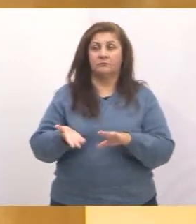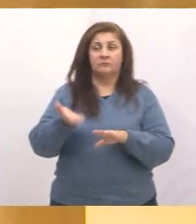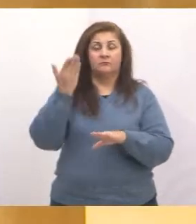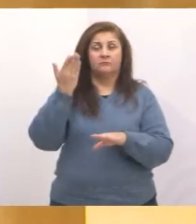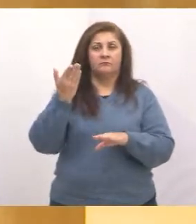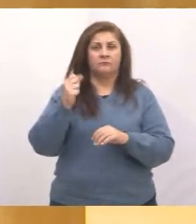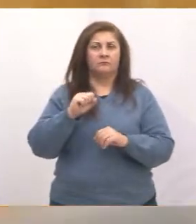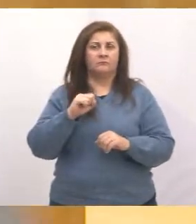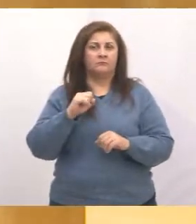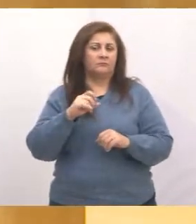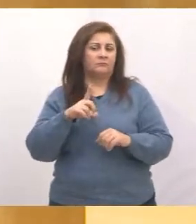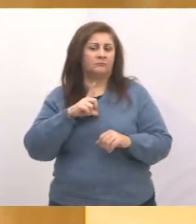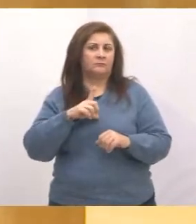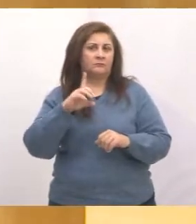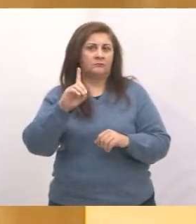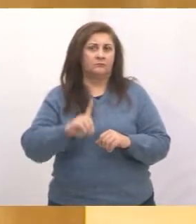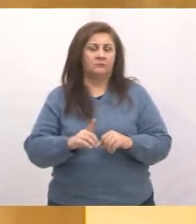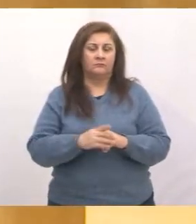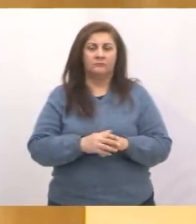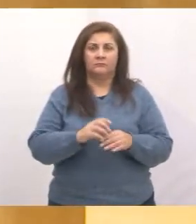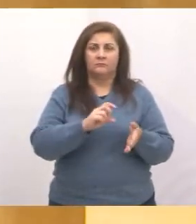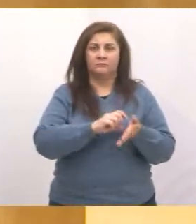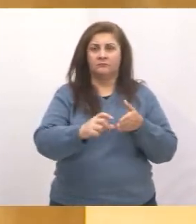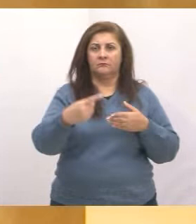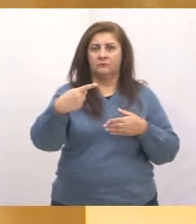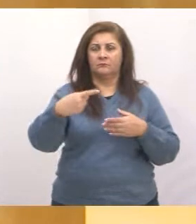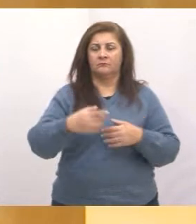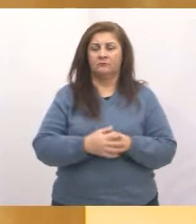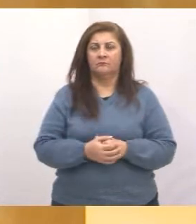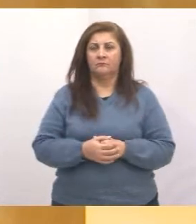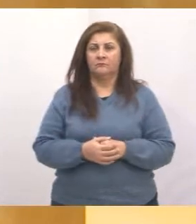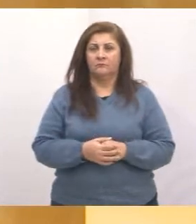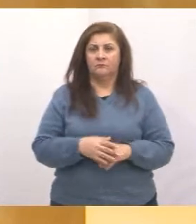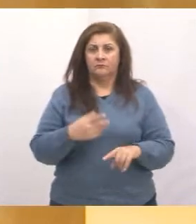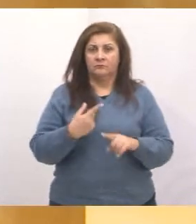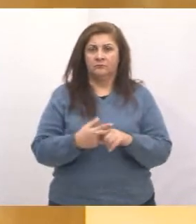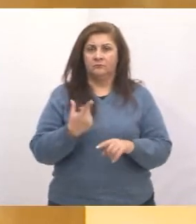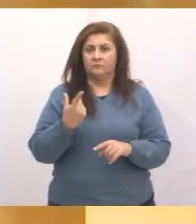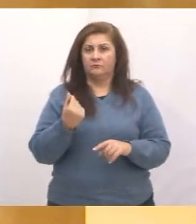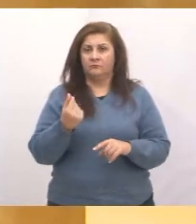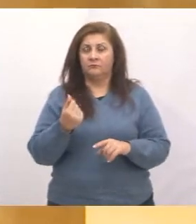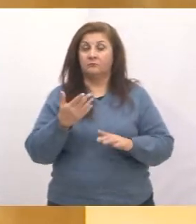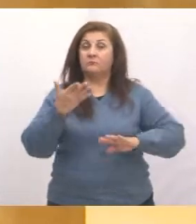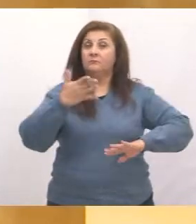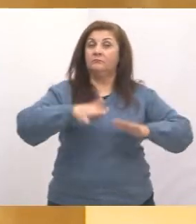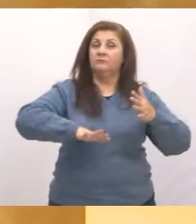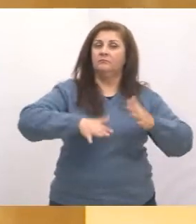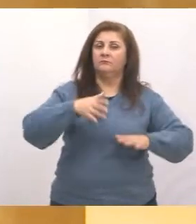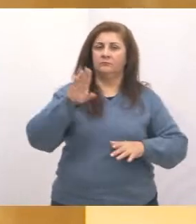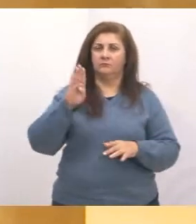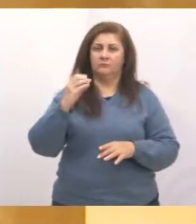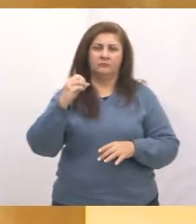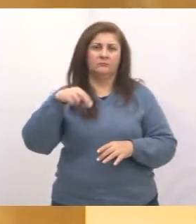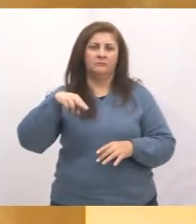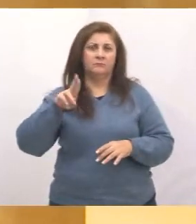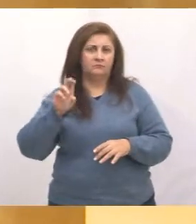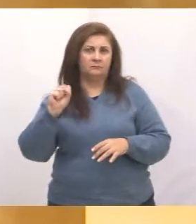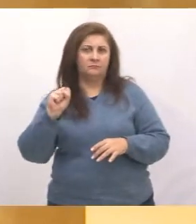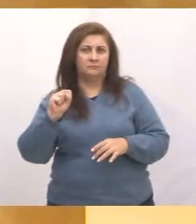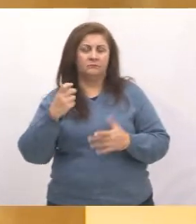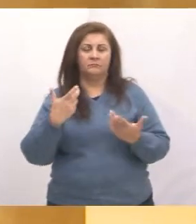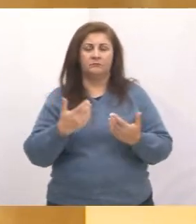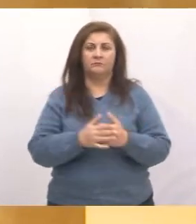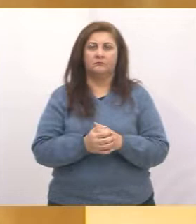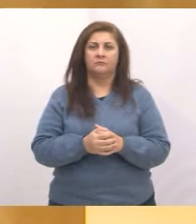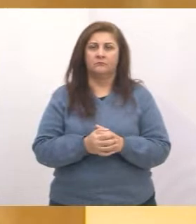direito. Parágrafo 1º. Por se tratar de uma verba eventual, o valor percebido a